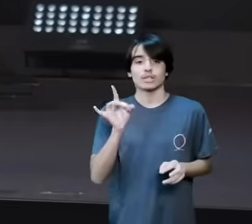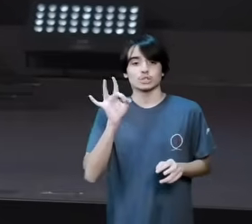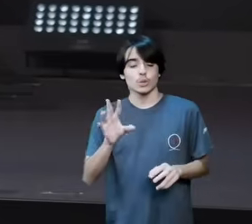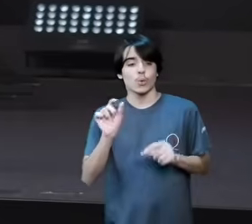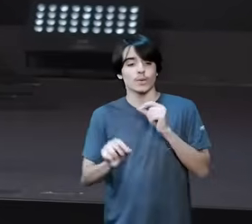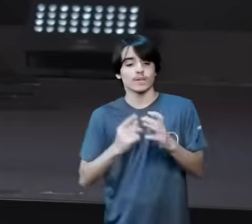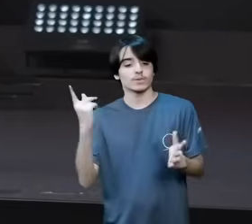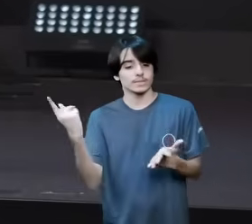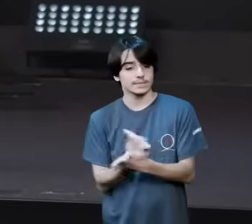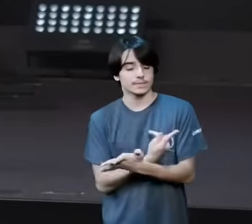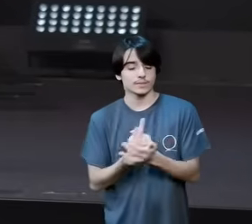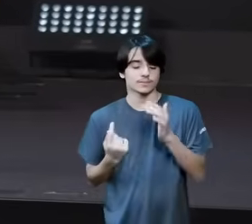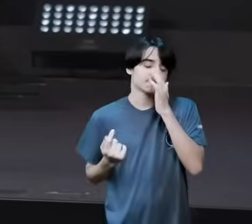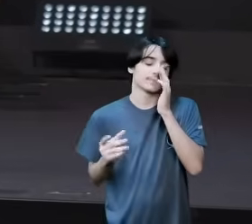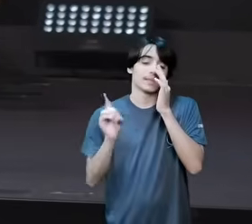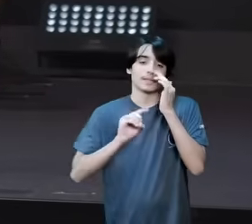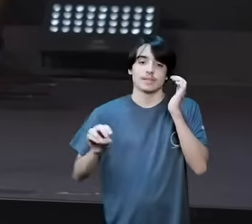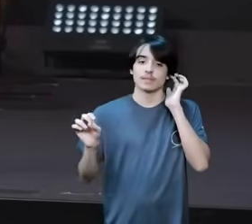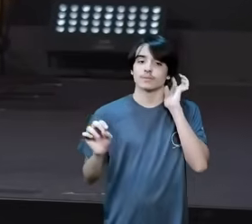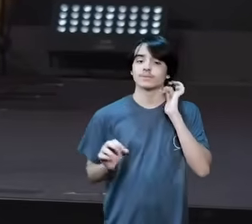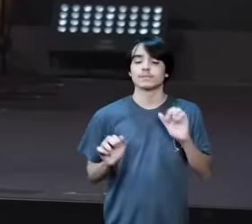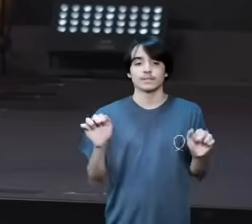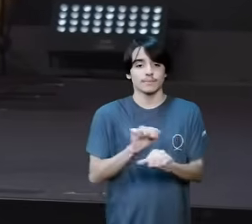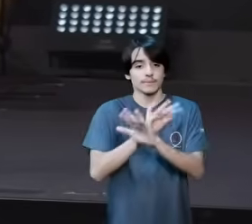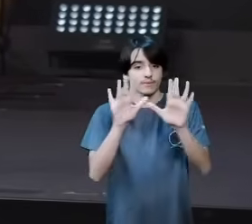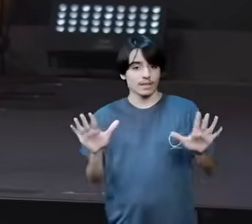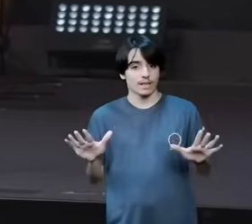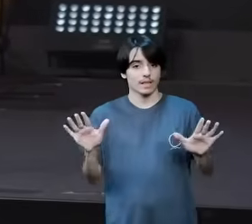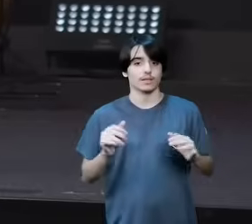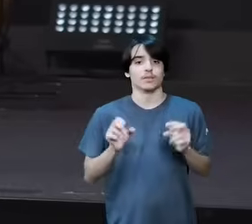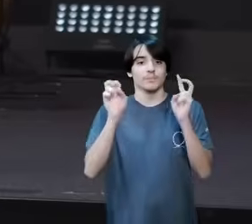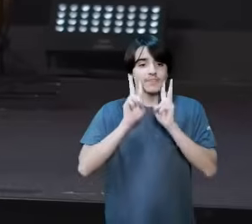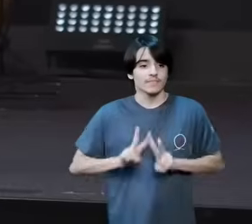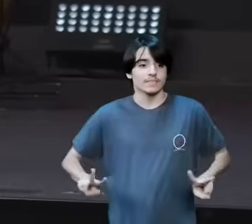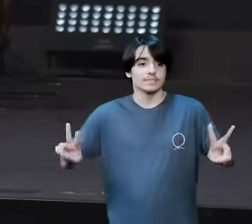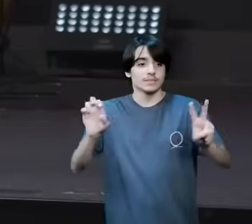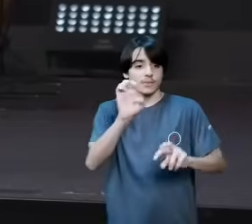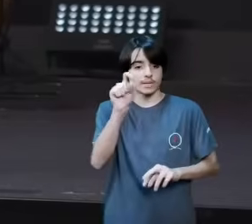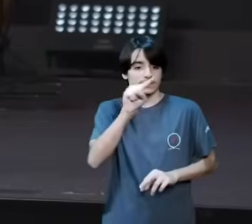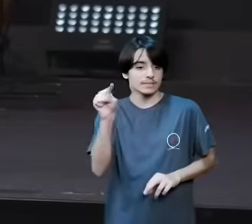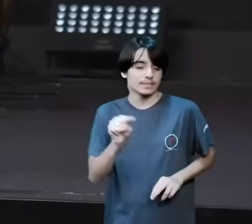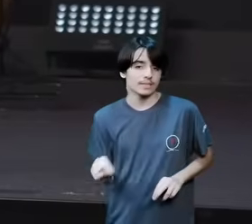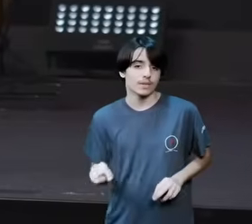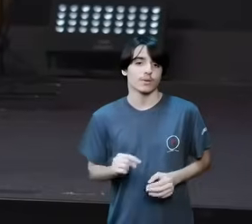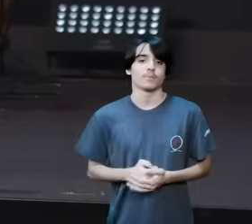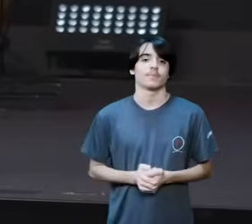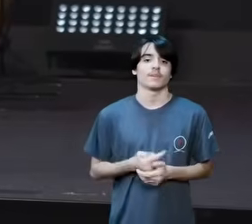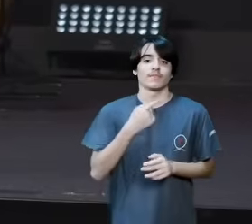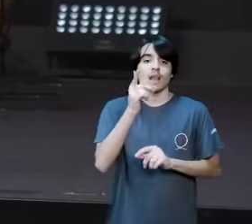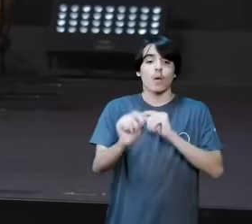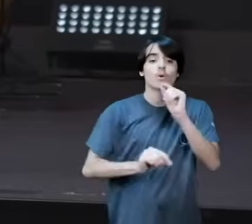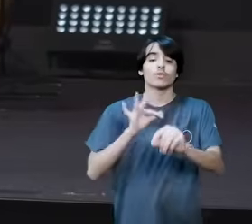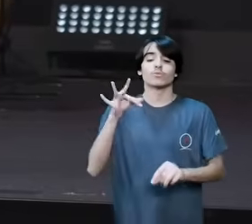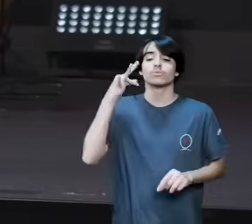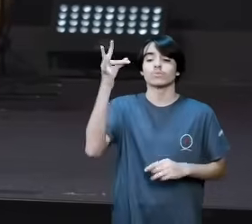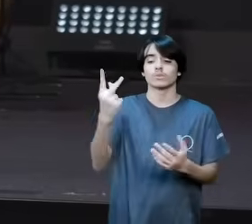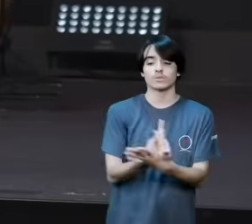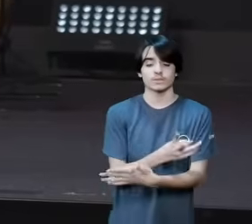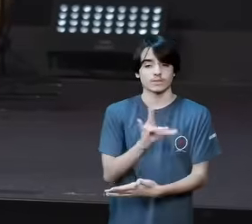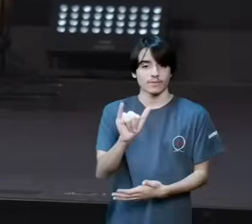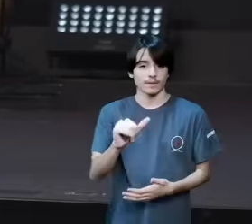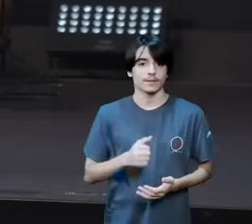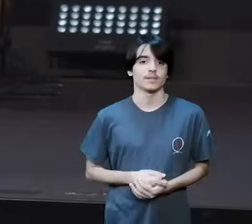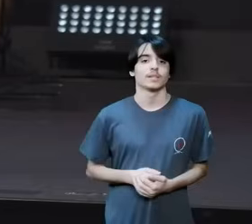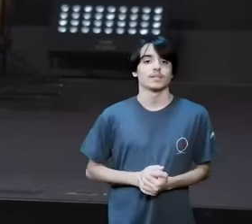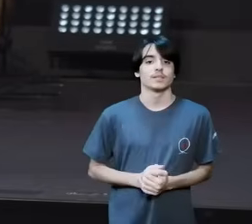que aconteceu. Deus vai se revelar numa visão a Ezequiel para falar do que vai acontecer. Então